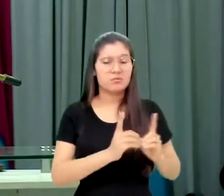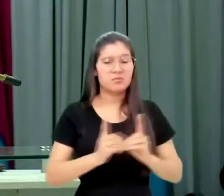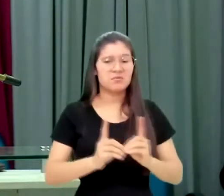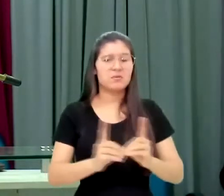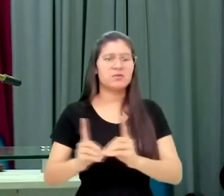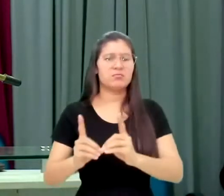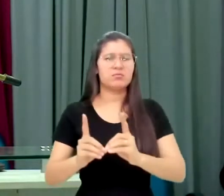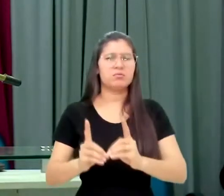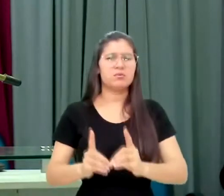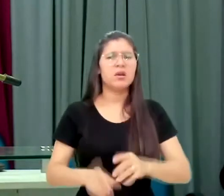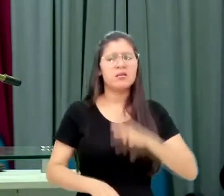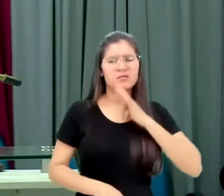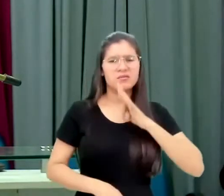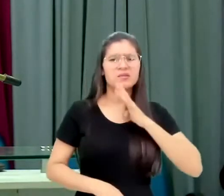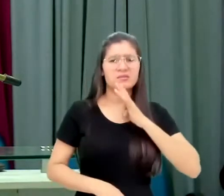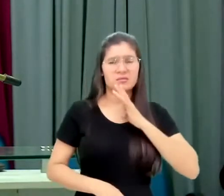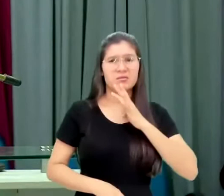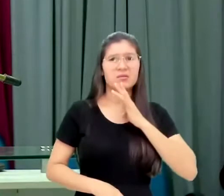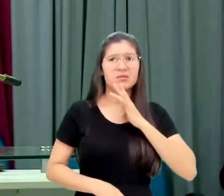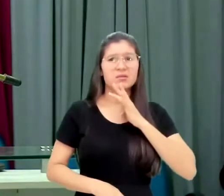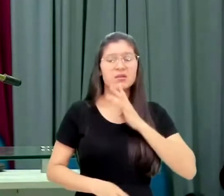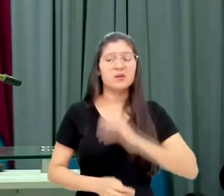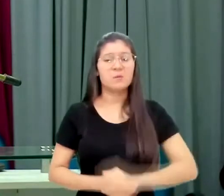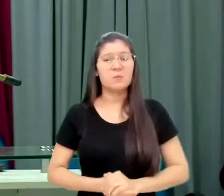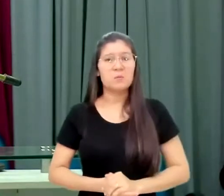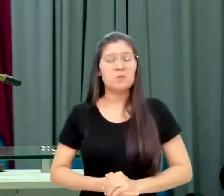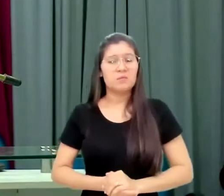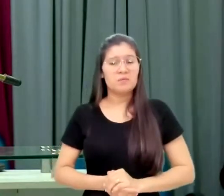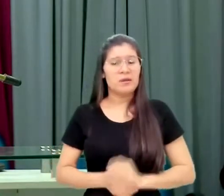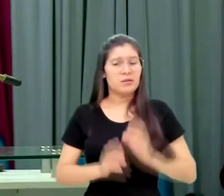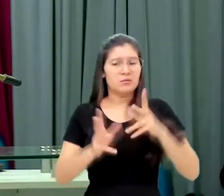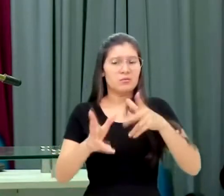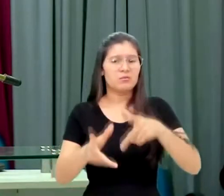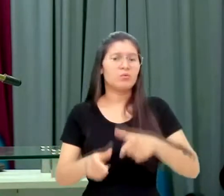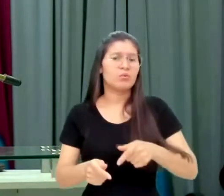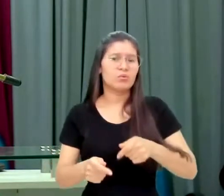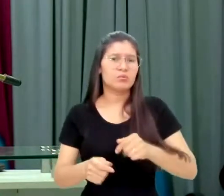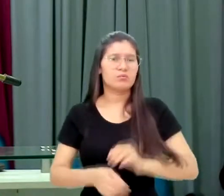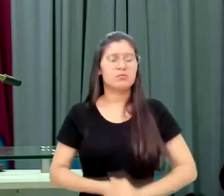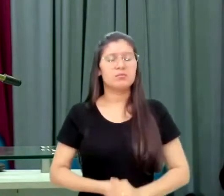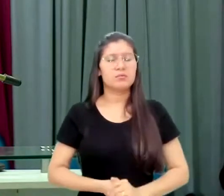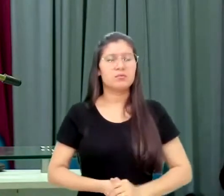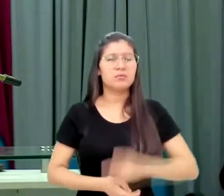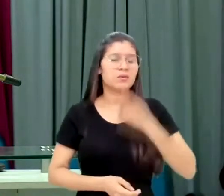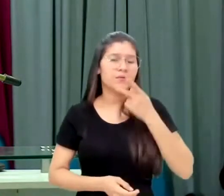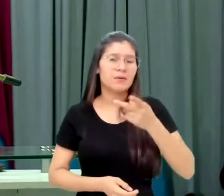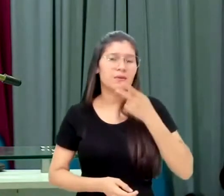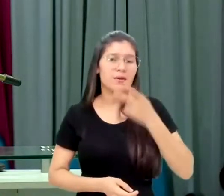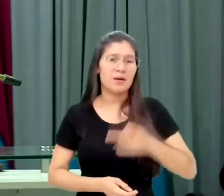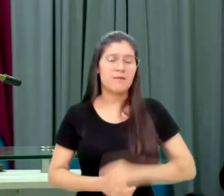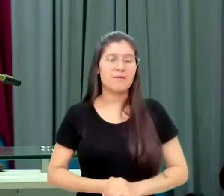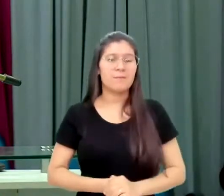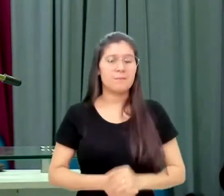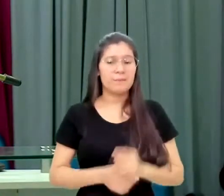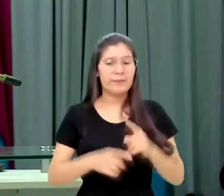falado durante todo o tempo em que esteve com eles. Mas a colocação de